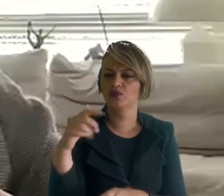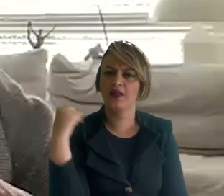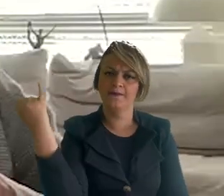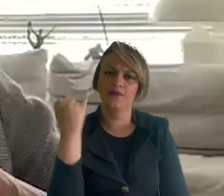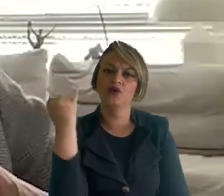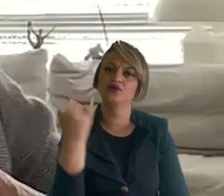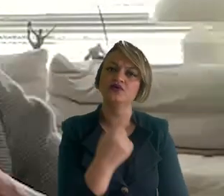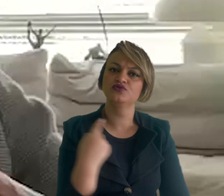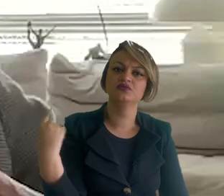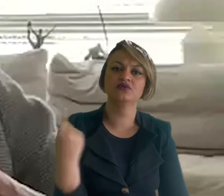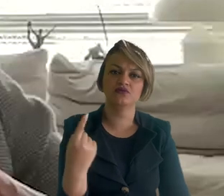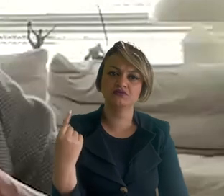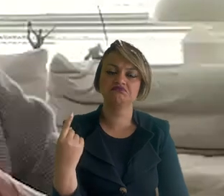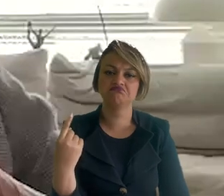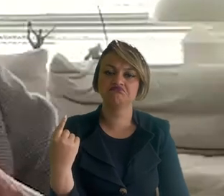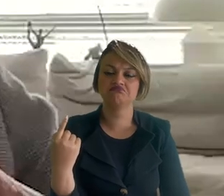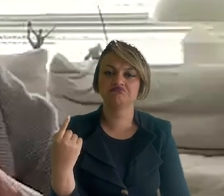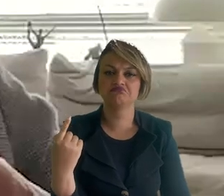aos nossos